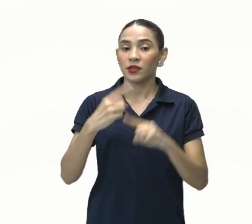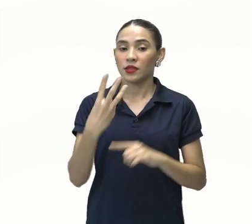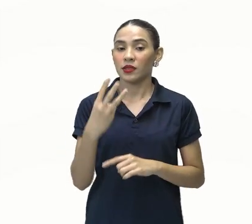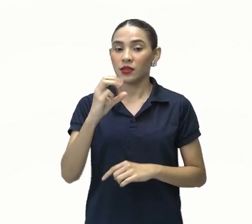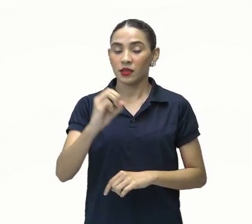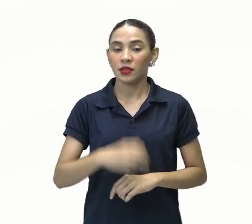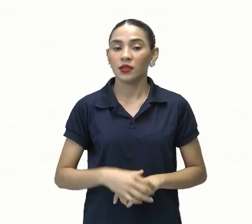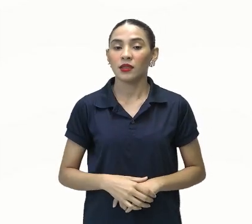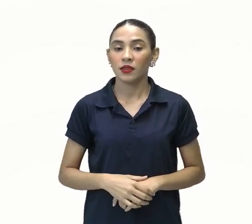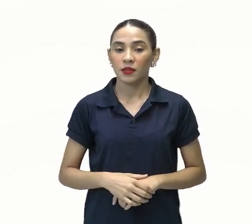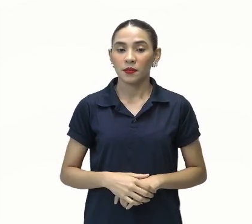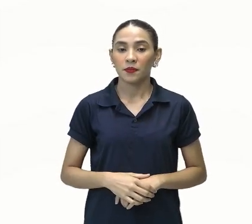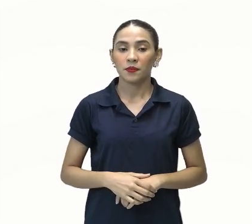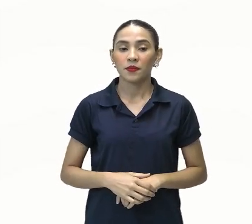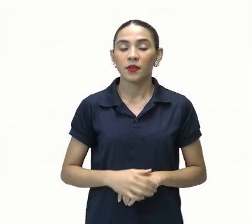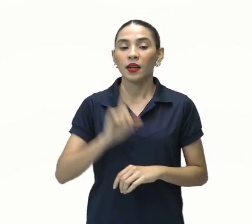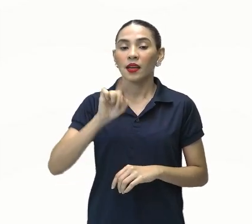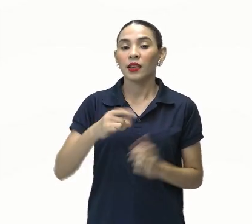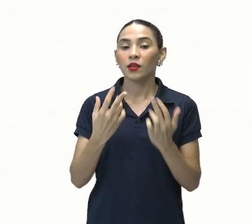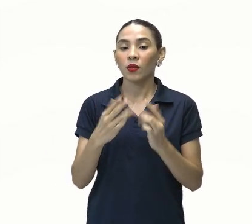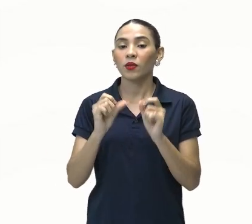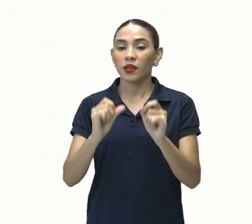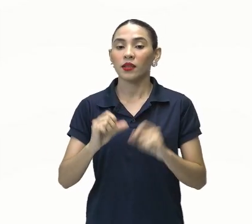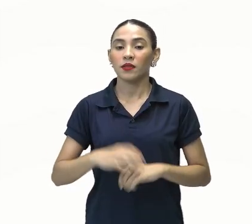30 vai ser